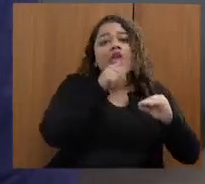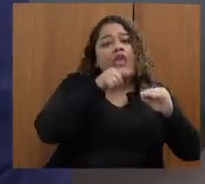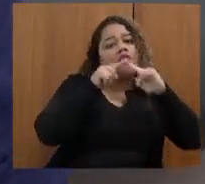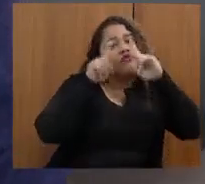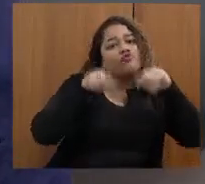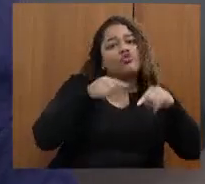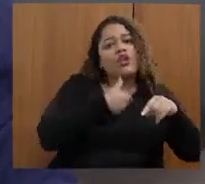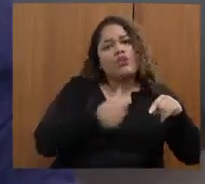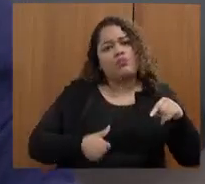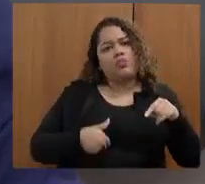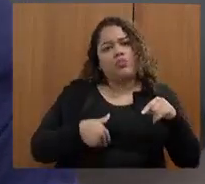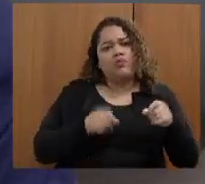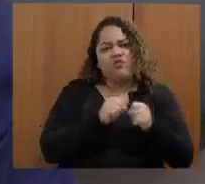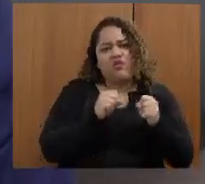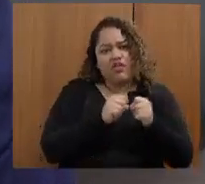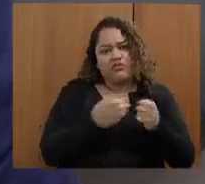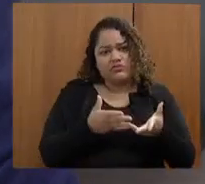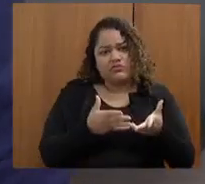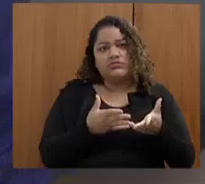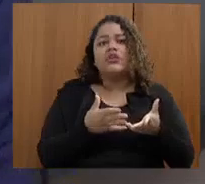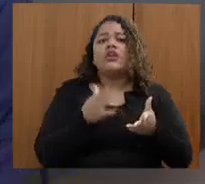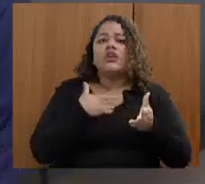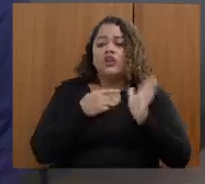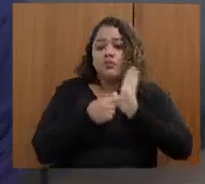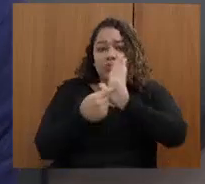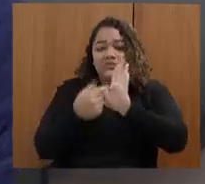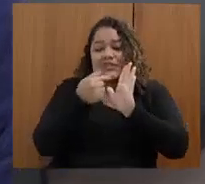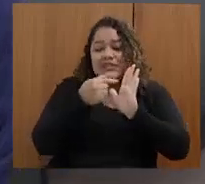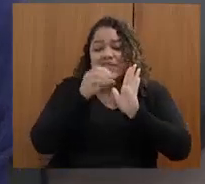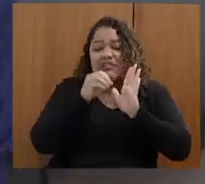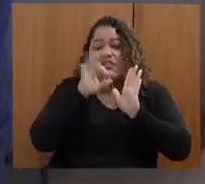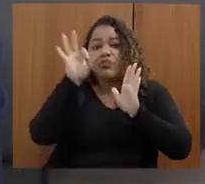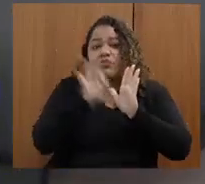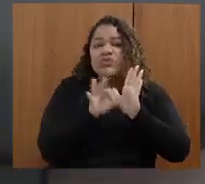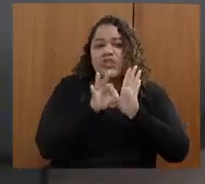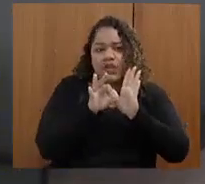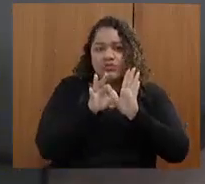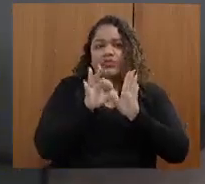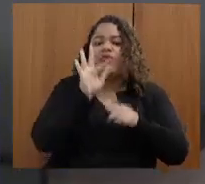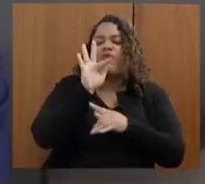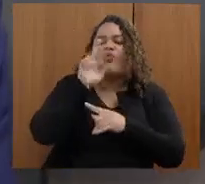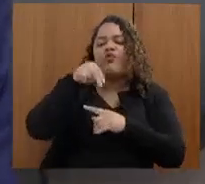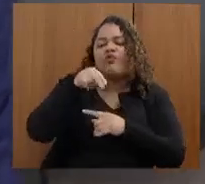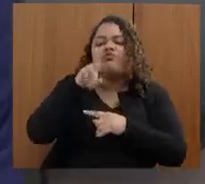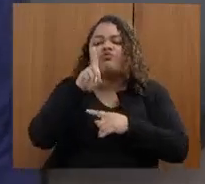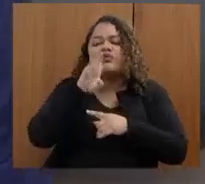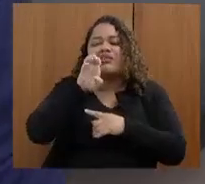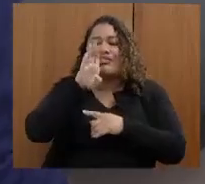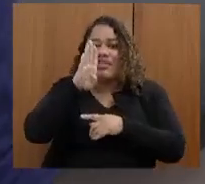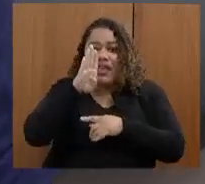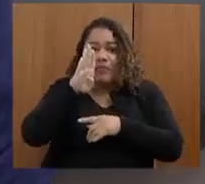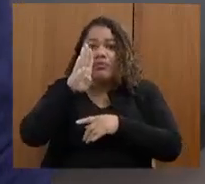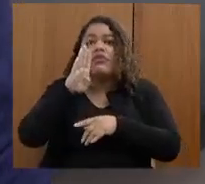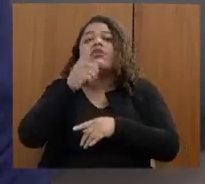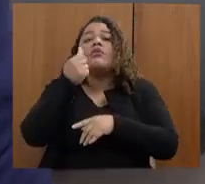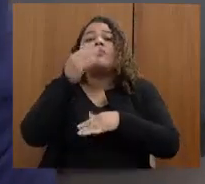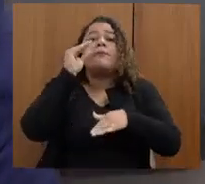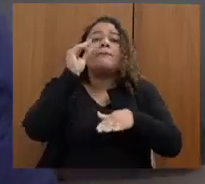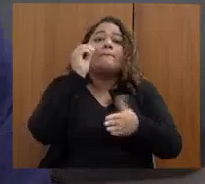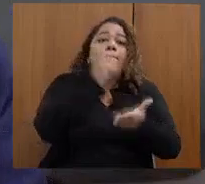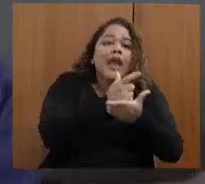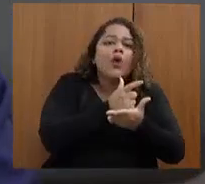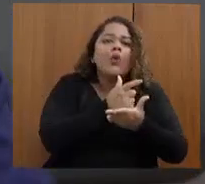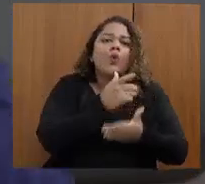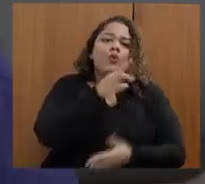demonstramos que gastamos mais de 70% do fundeb com folha nós demonstramos isso já